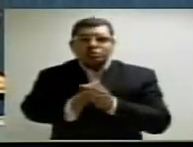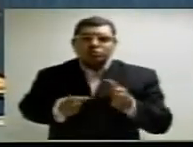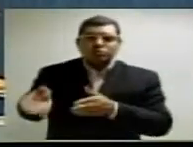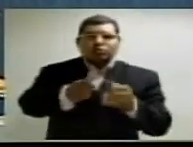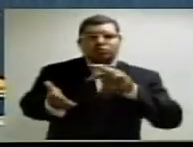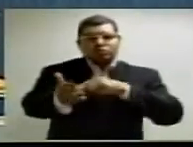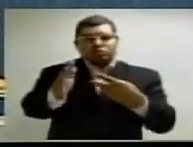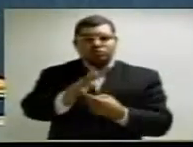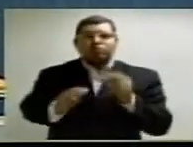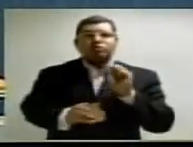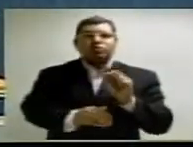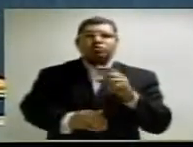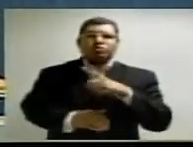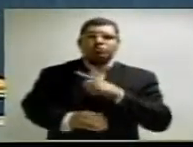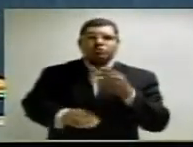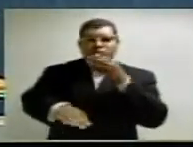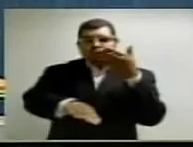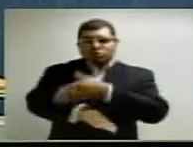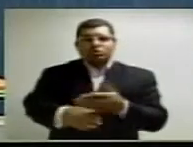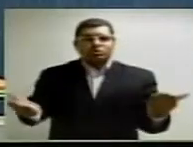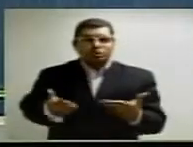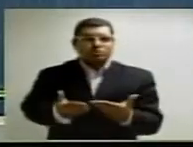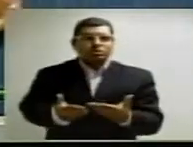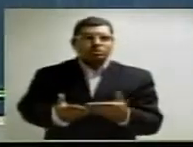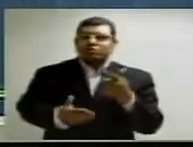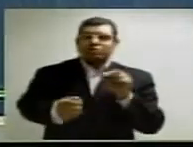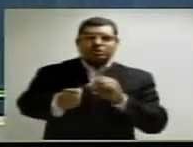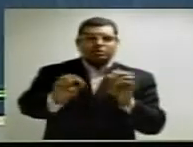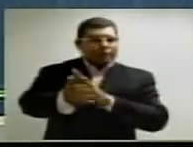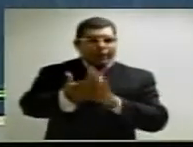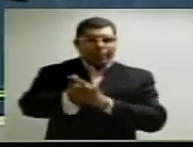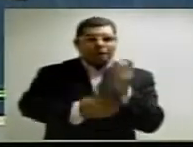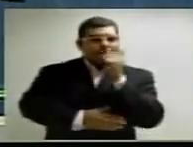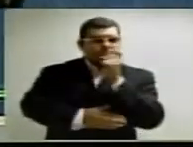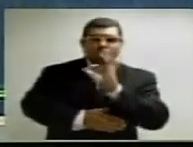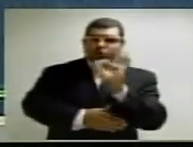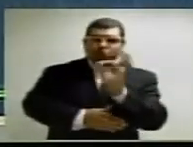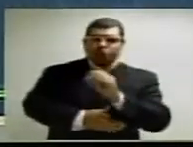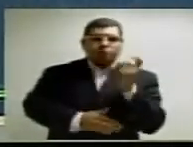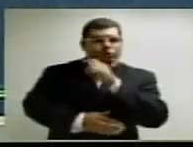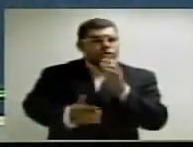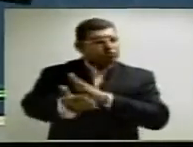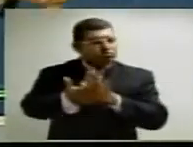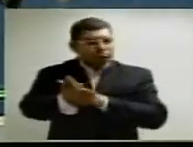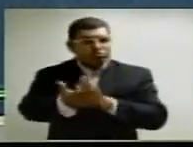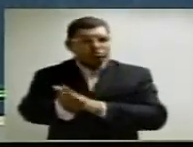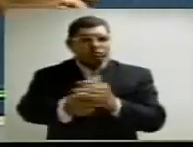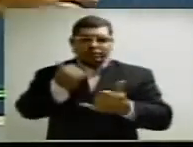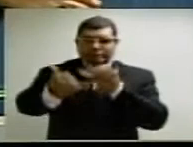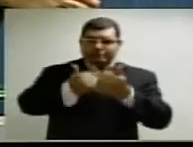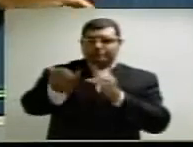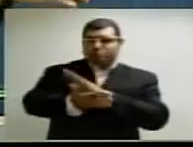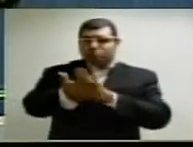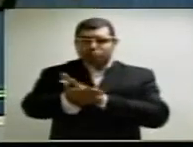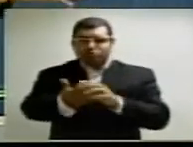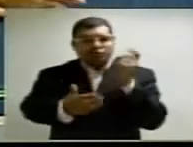caminho significa ter formação continuada, não formação de mentira, não formação de